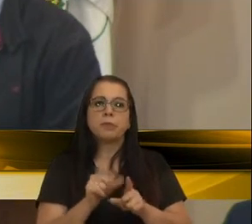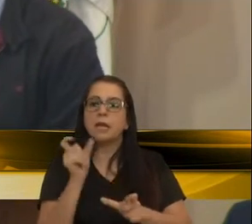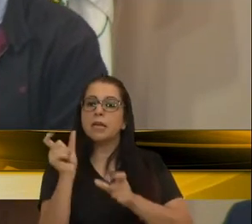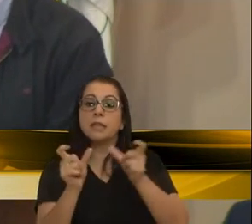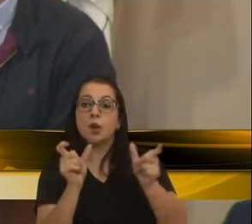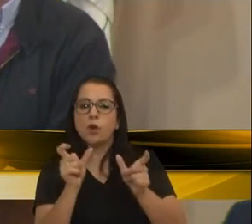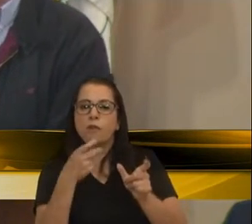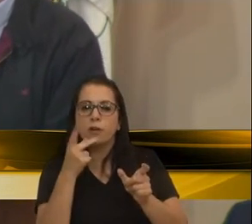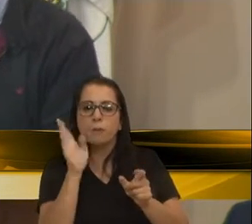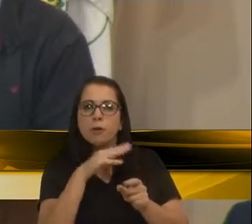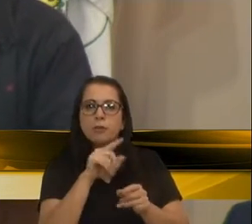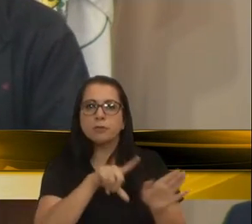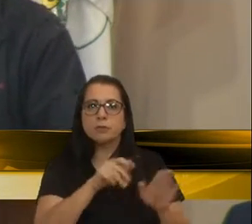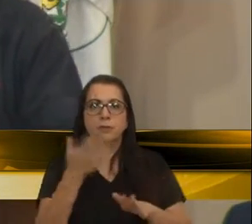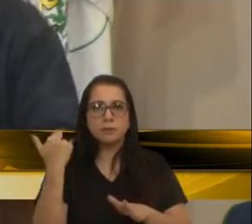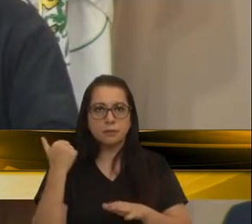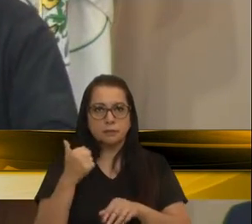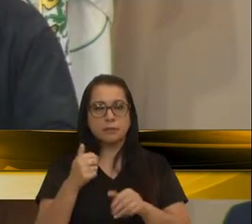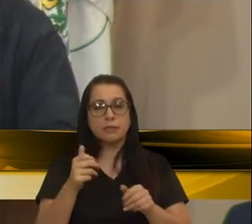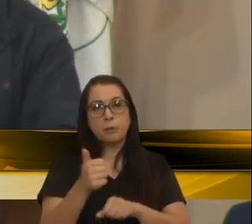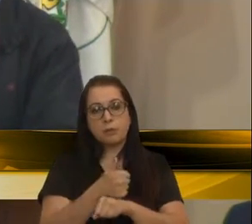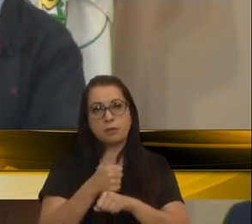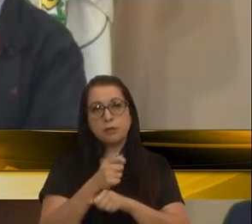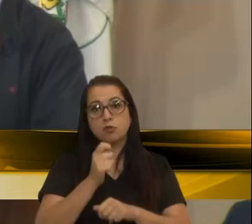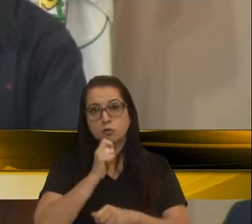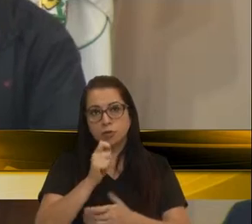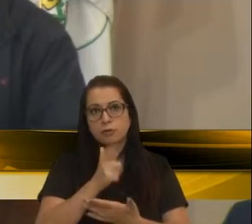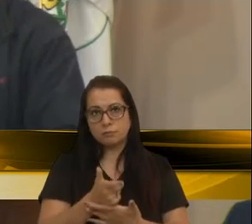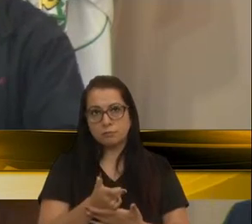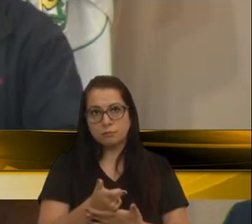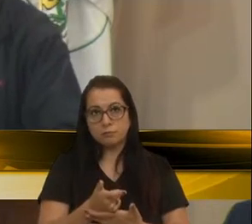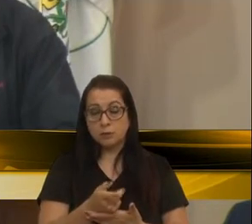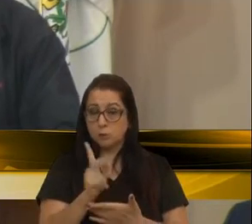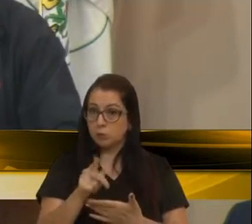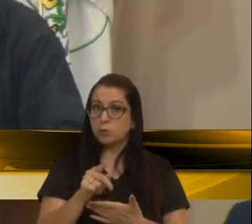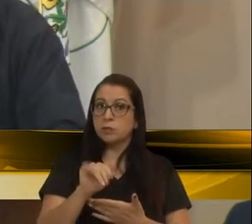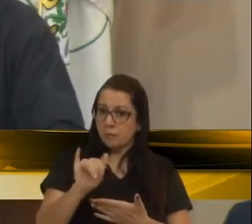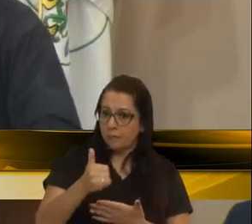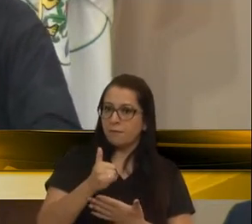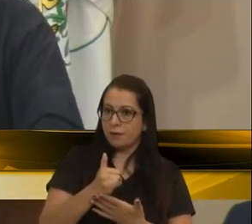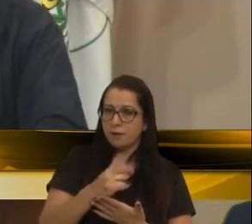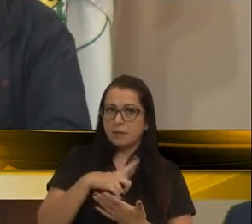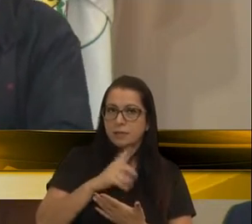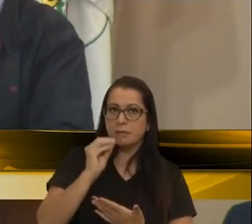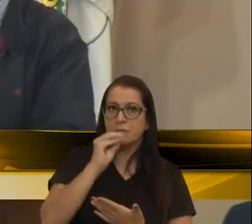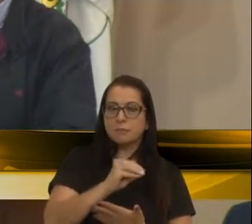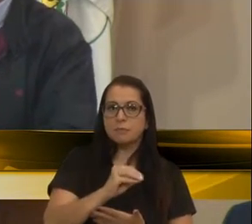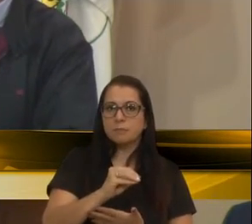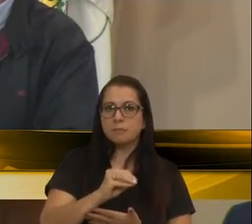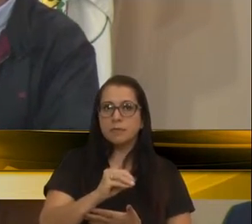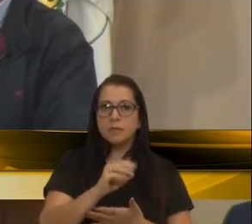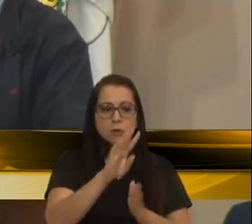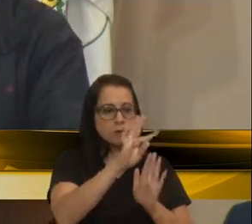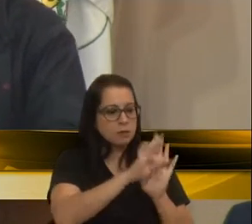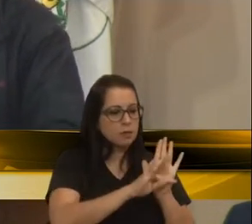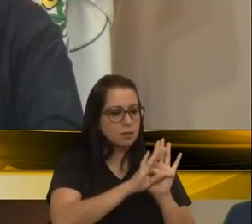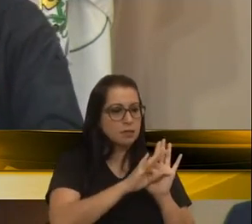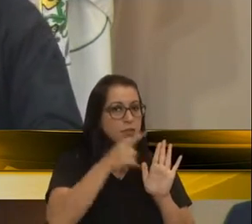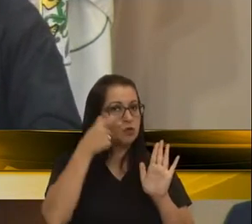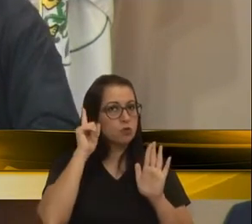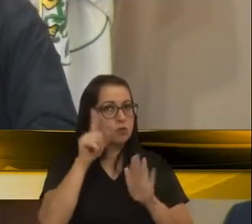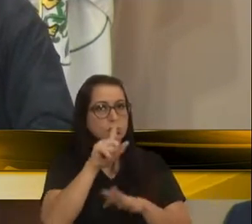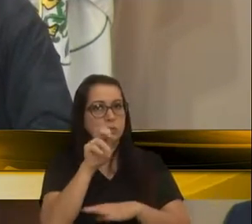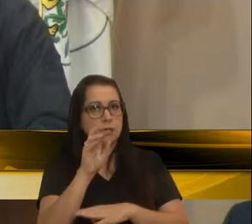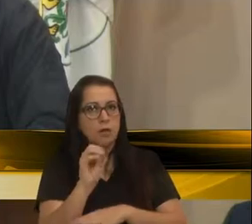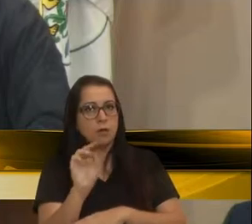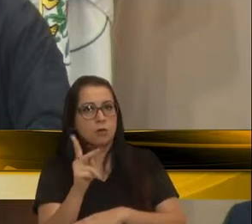semana passada aos jornalistas. Mas ali, quando ele é de proveito, ele coloca aquela matéria de ontem da